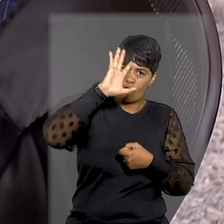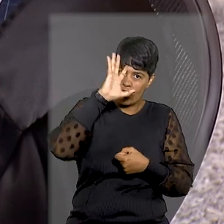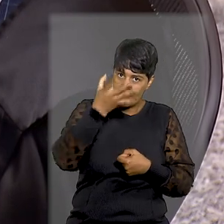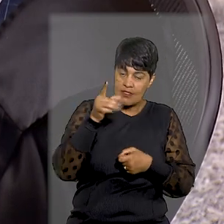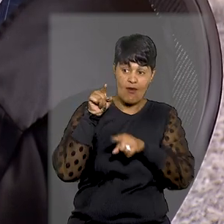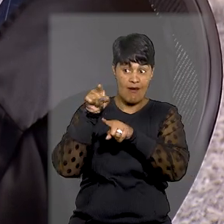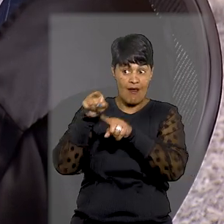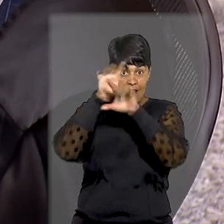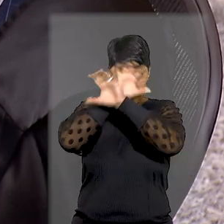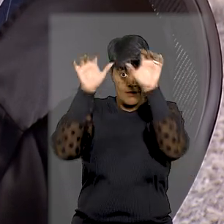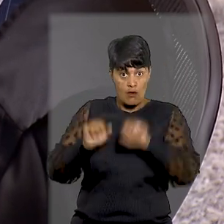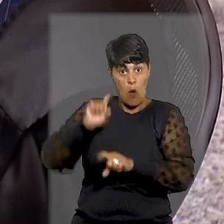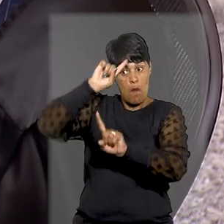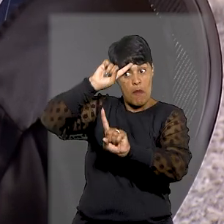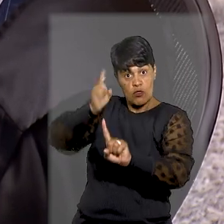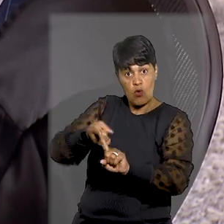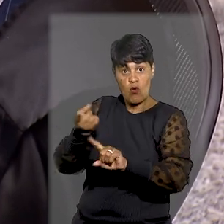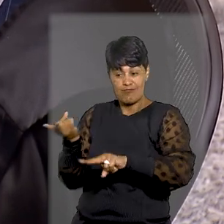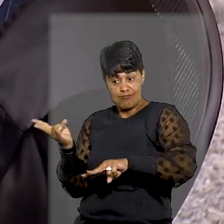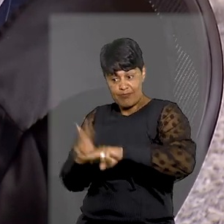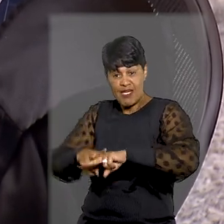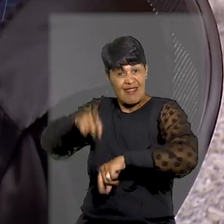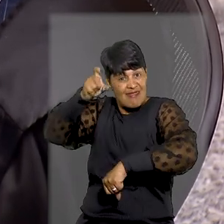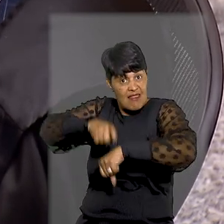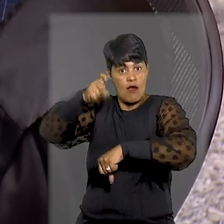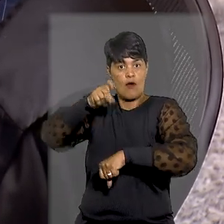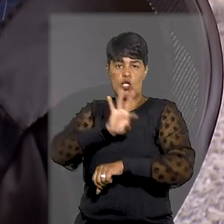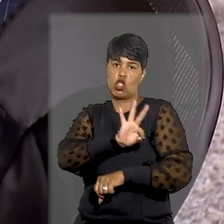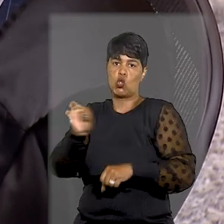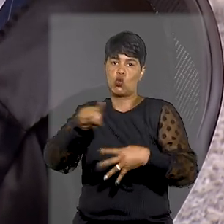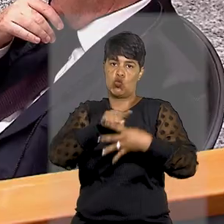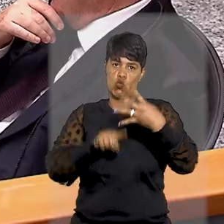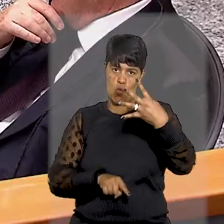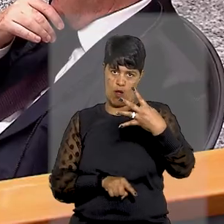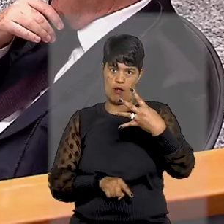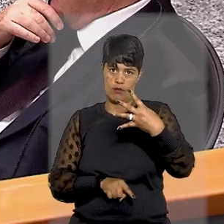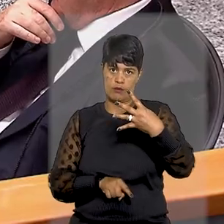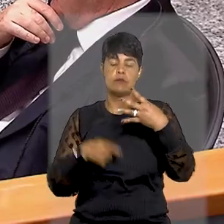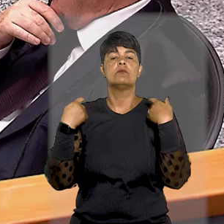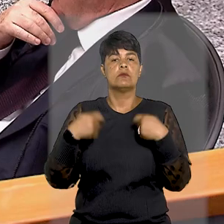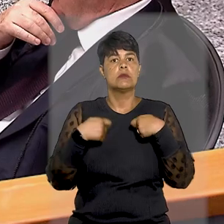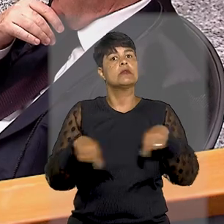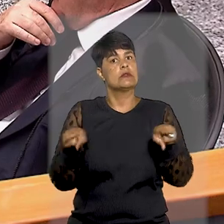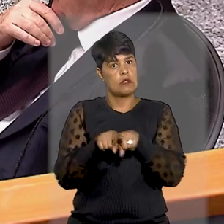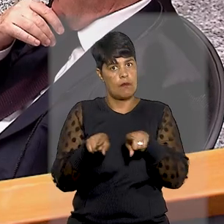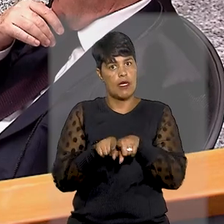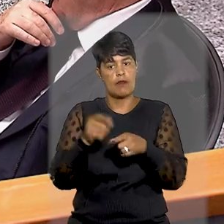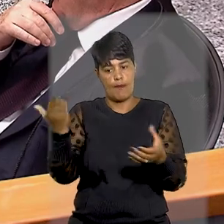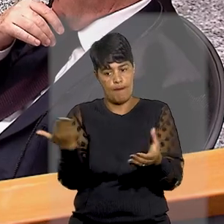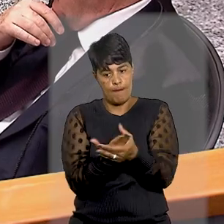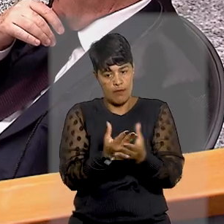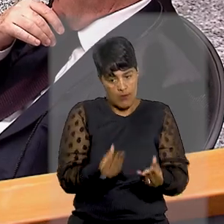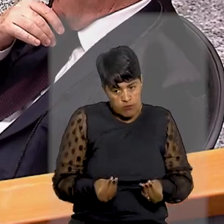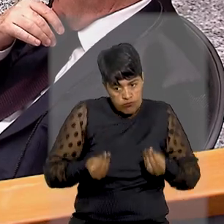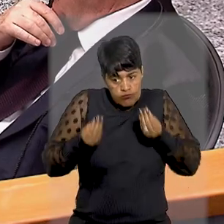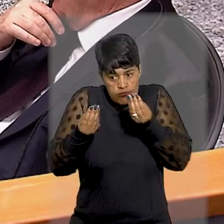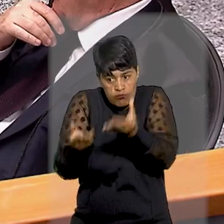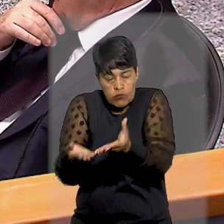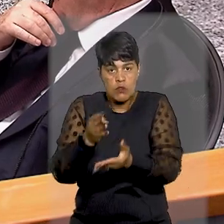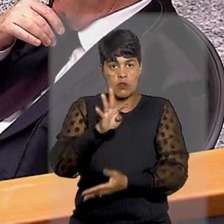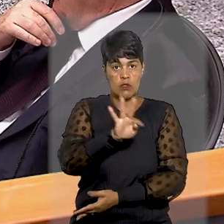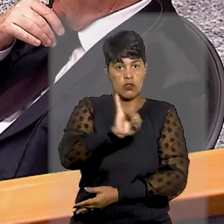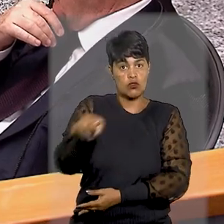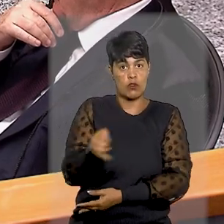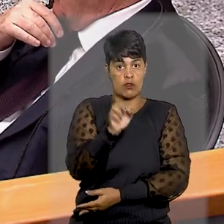em que o magistrado de primeiro grau determinou a prisão imediata dos réus e considerou ser necessário Retorno dos Autos ao Tribunal